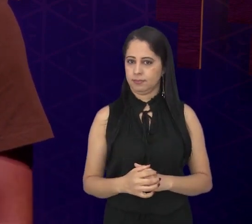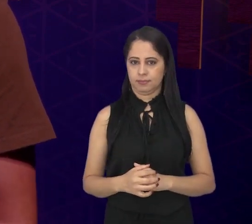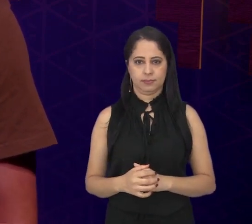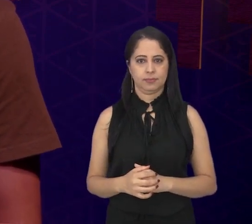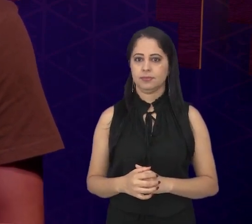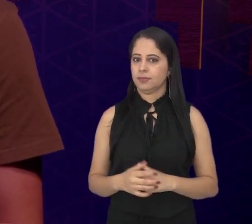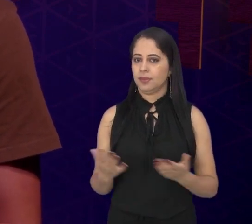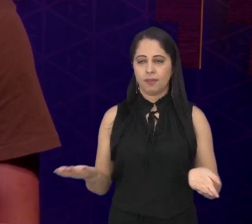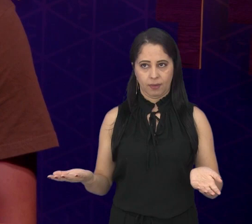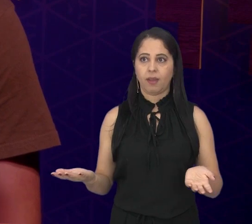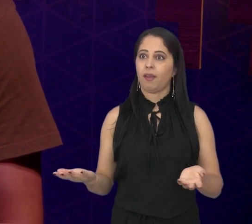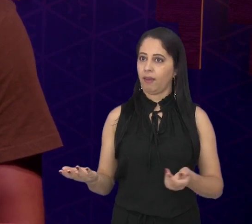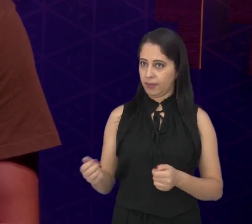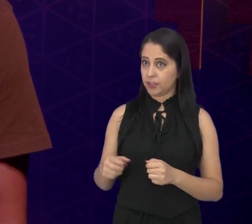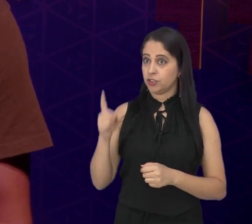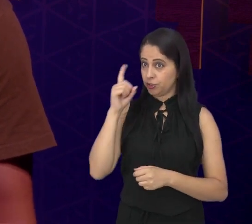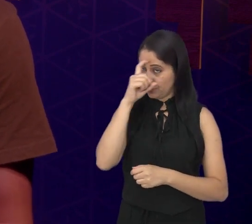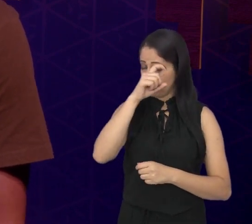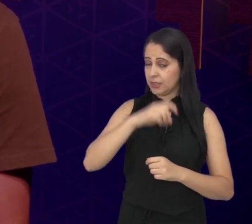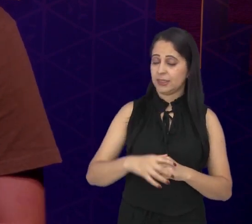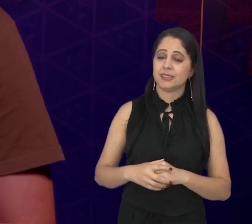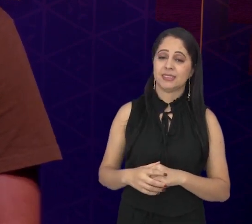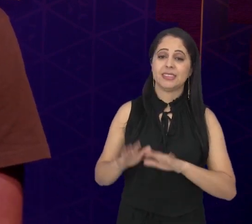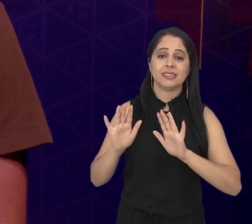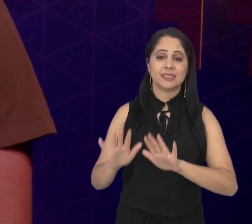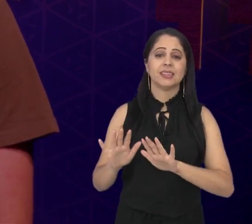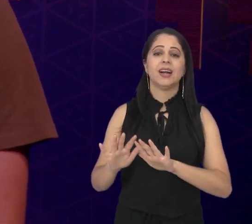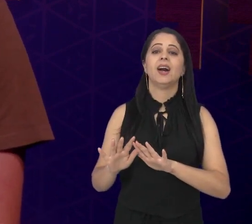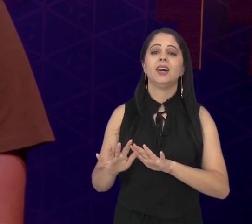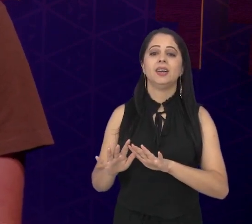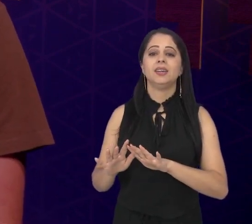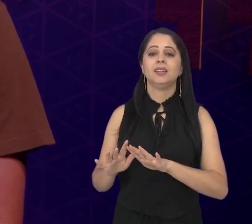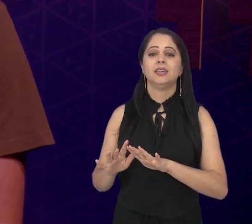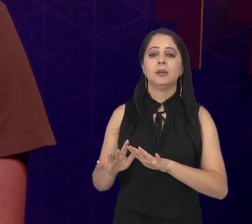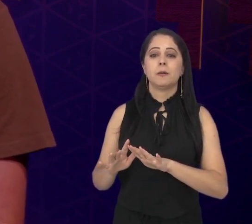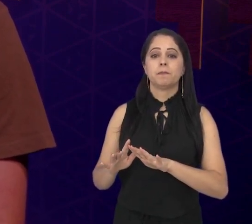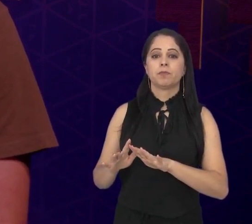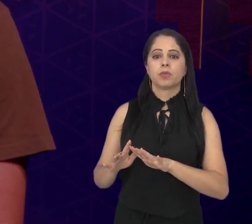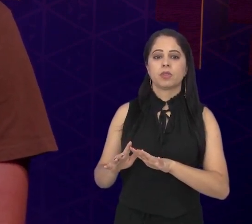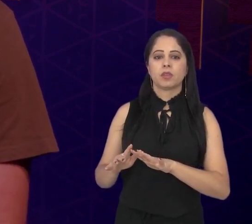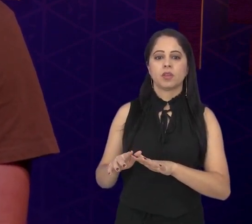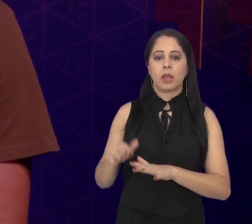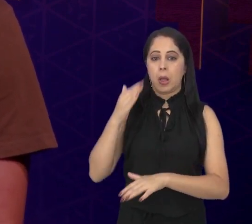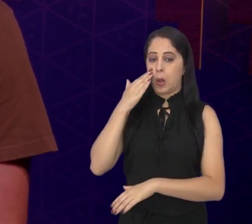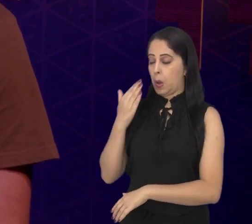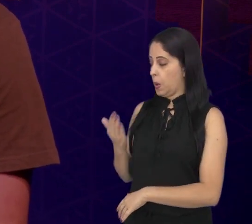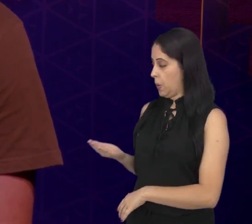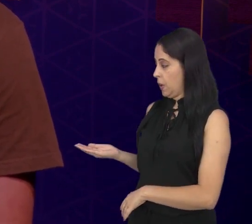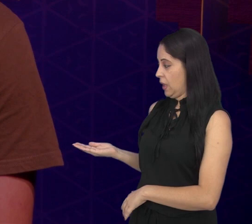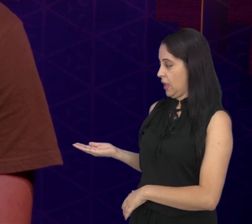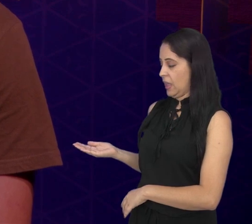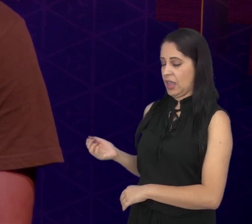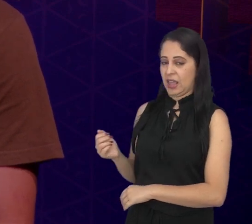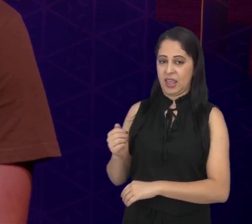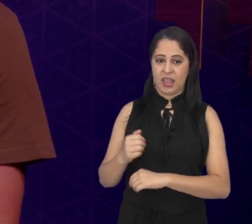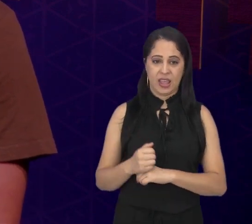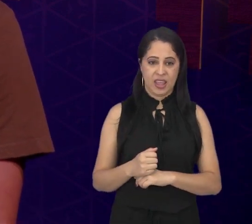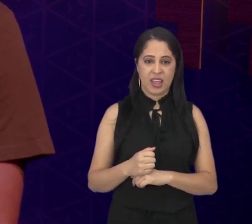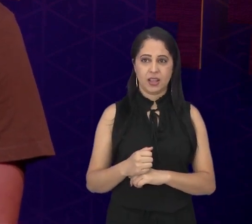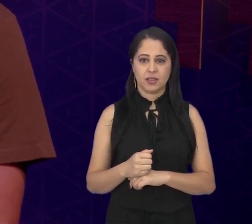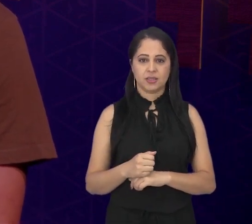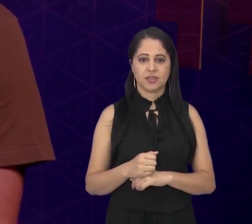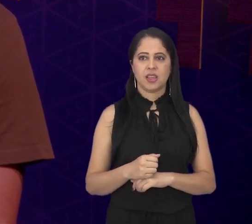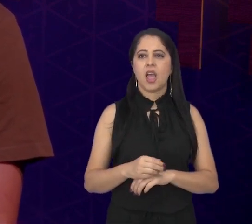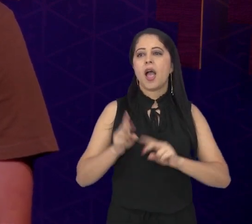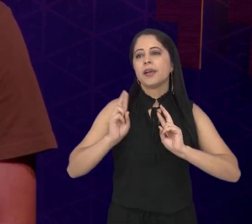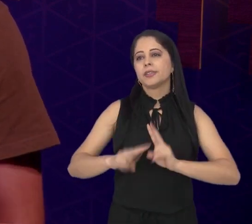não é só chegar com sabe de luz e vlom, né? E eles não gostam que os Jedi tenham